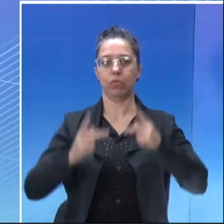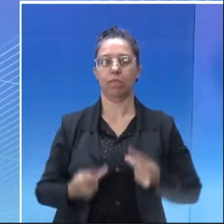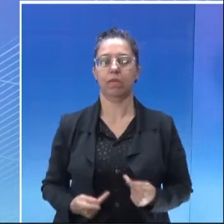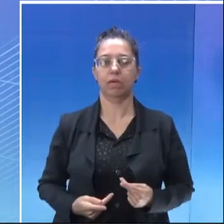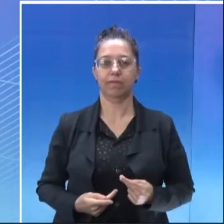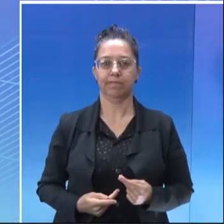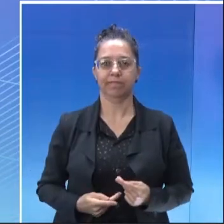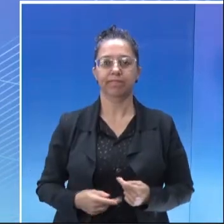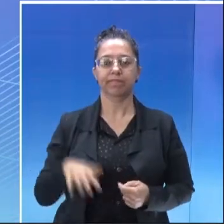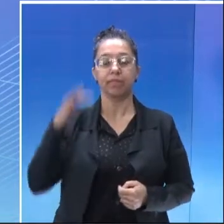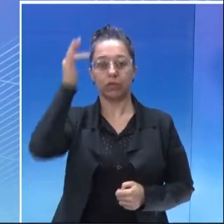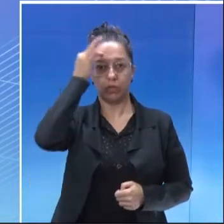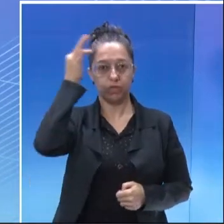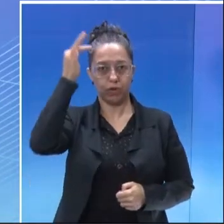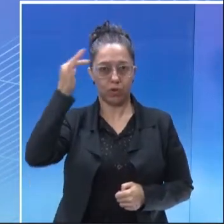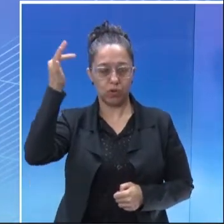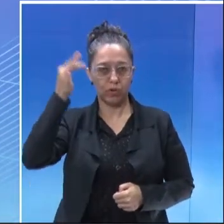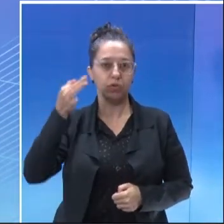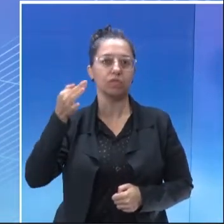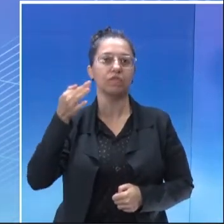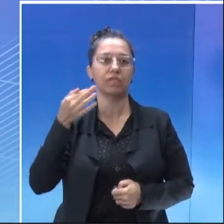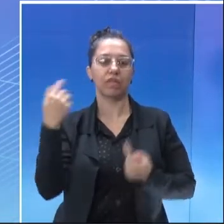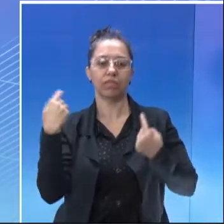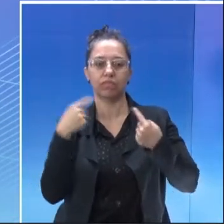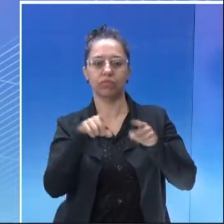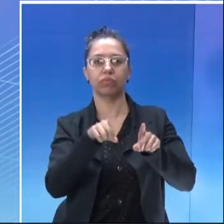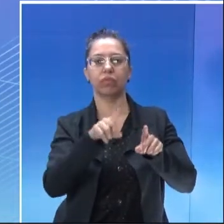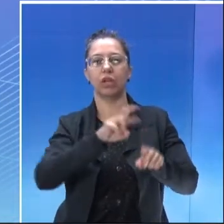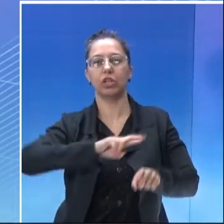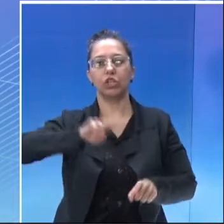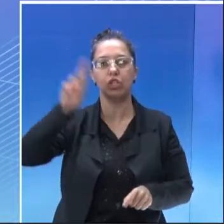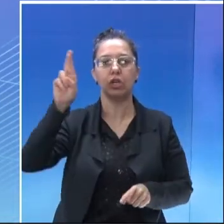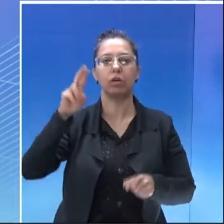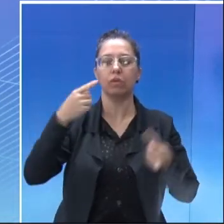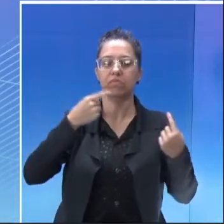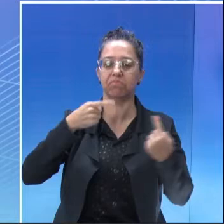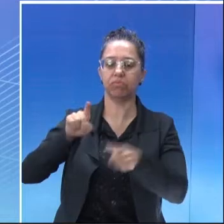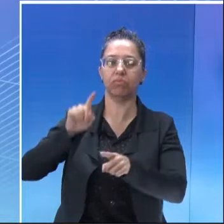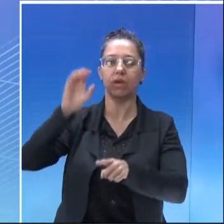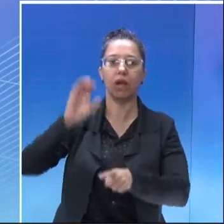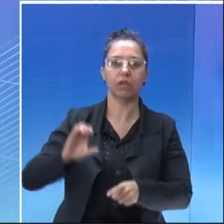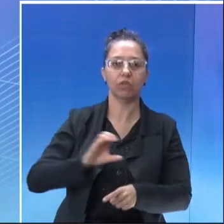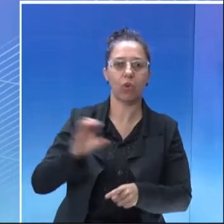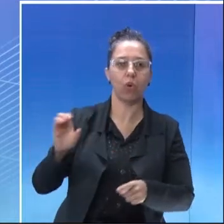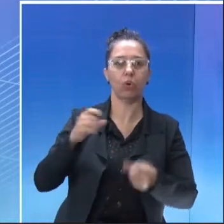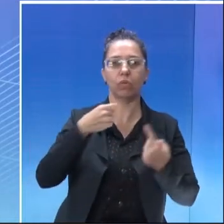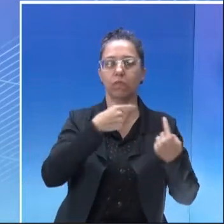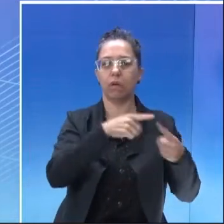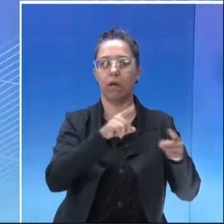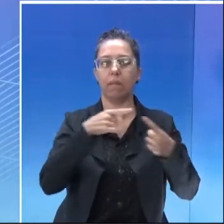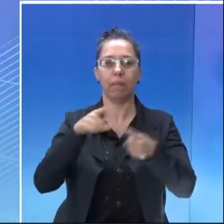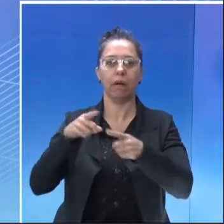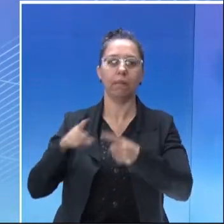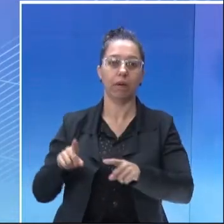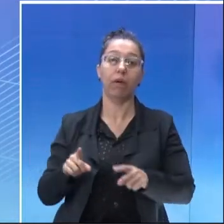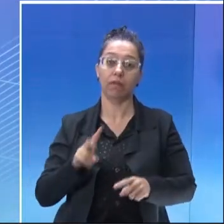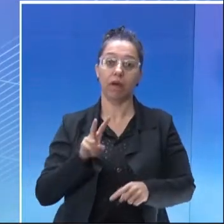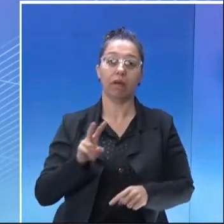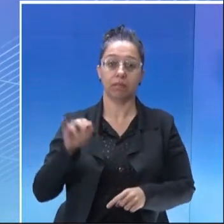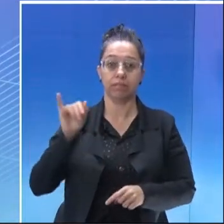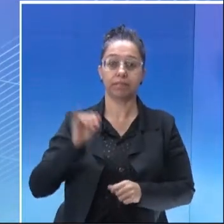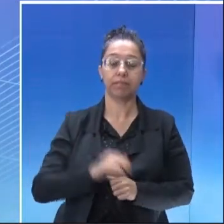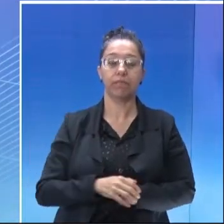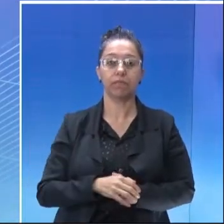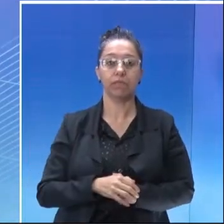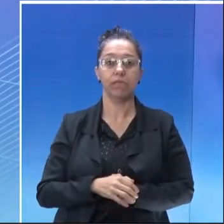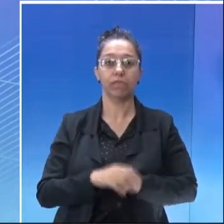humano. Os filósofos vão criticar muito a religião católica, a questão do